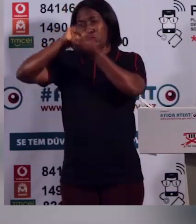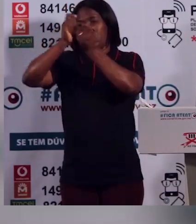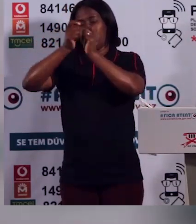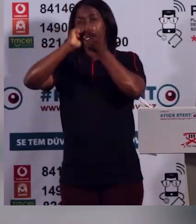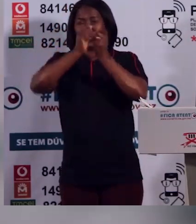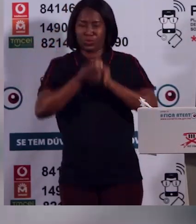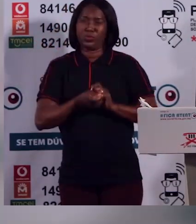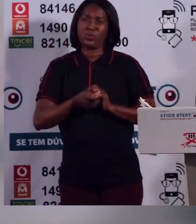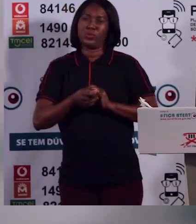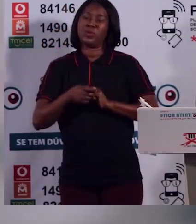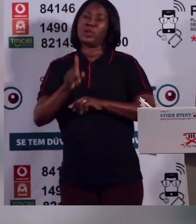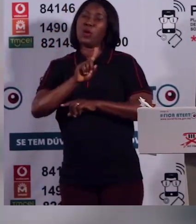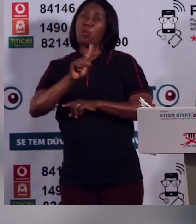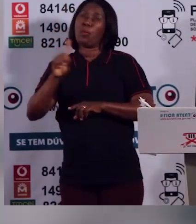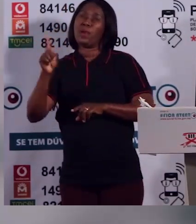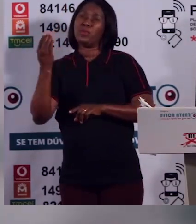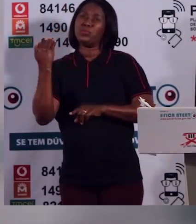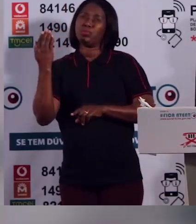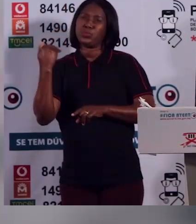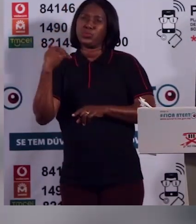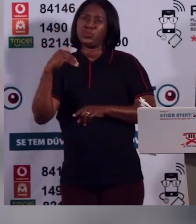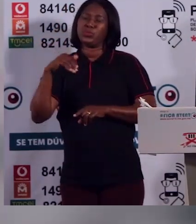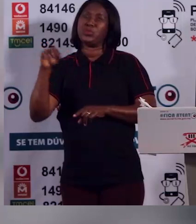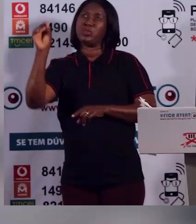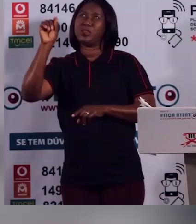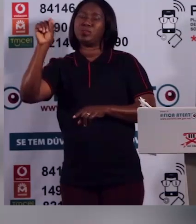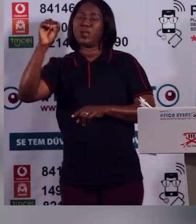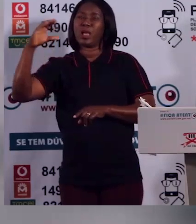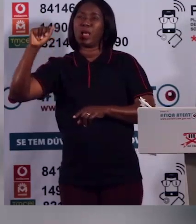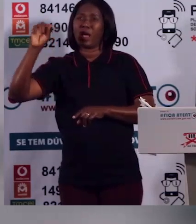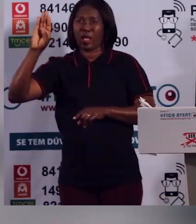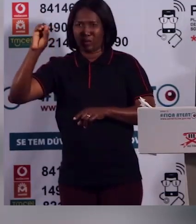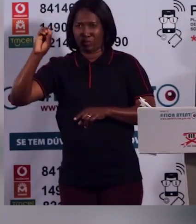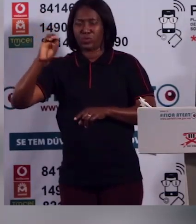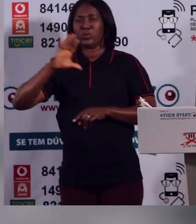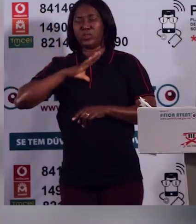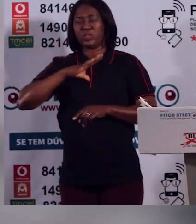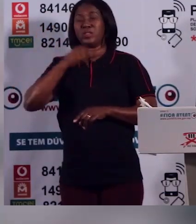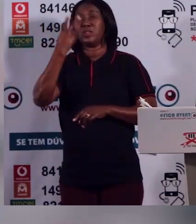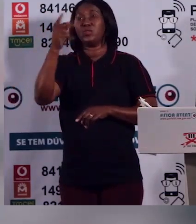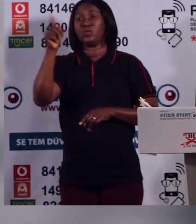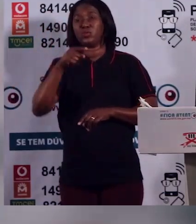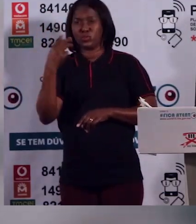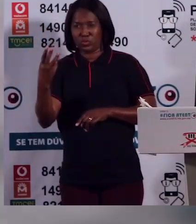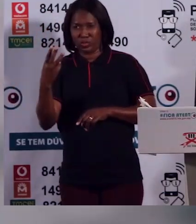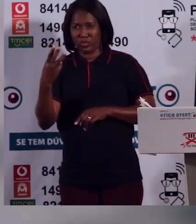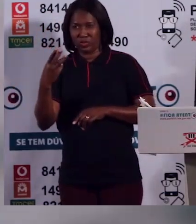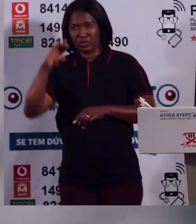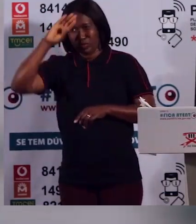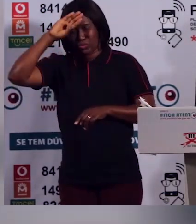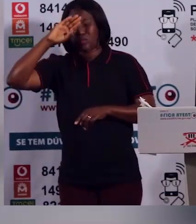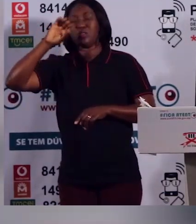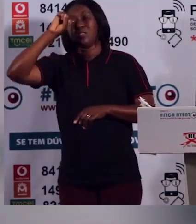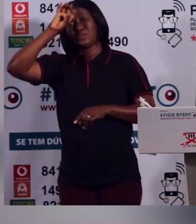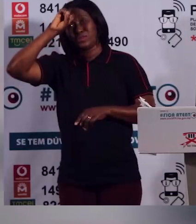até aproximadamente um mês atrás, era o Cabo Ocidental, que detinha cerca de 2/3 da epidemia da África do Sul. E